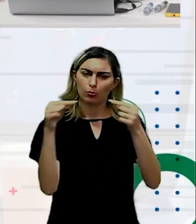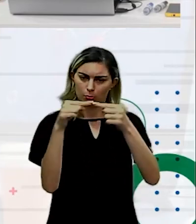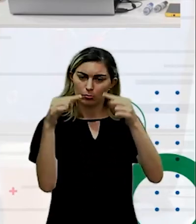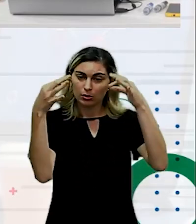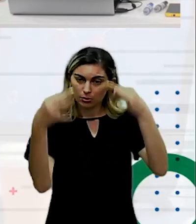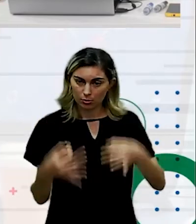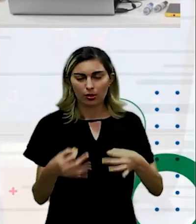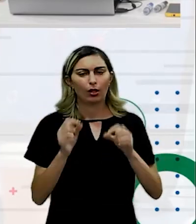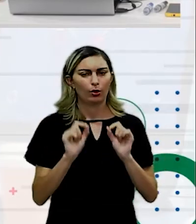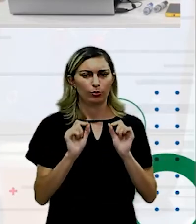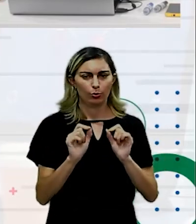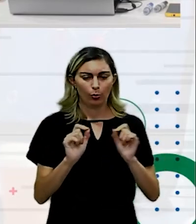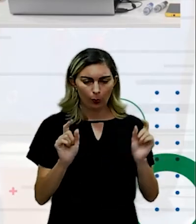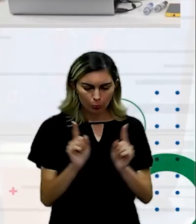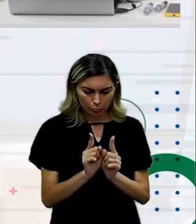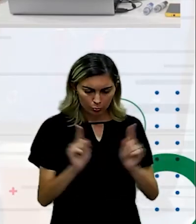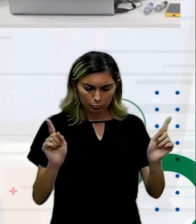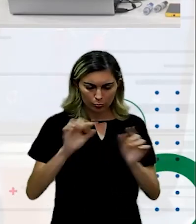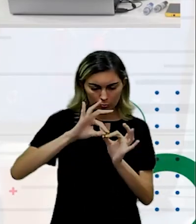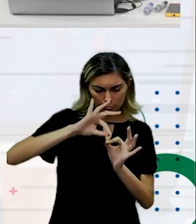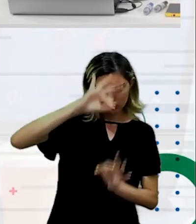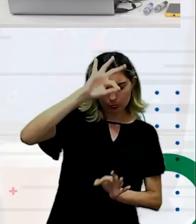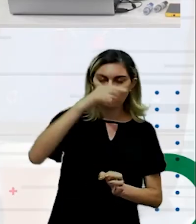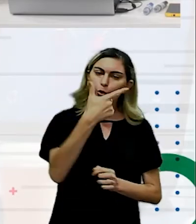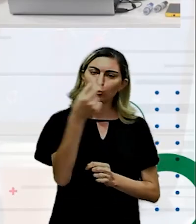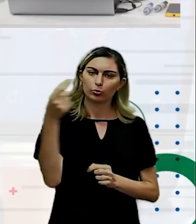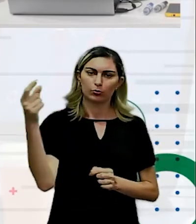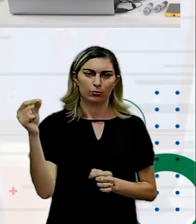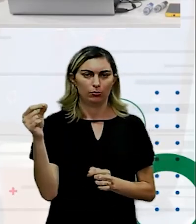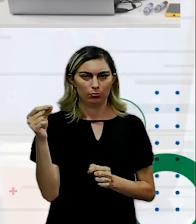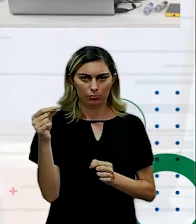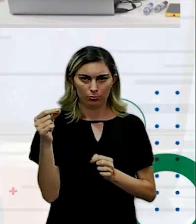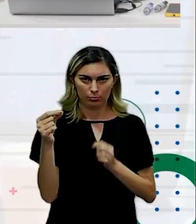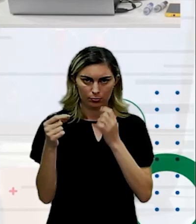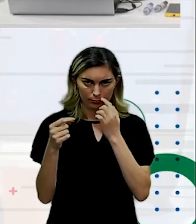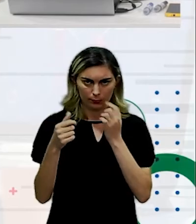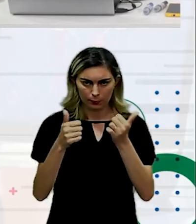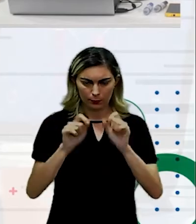o previsto é que a altura fique 200.